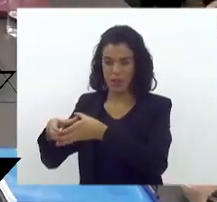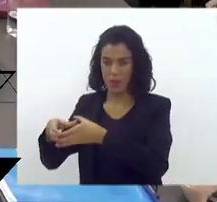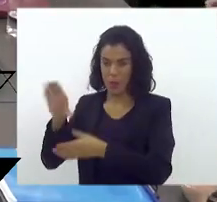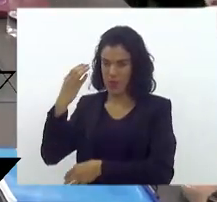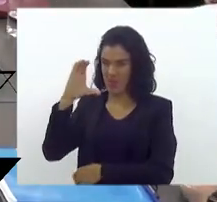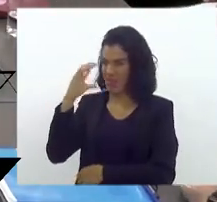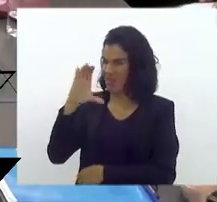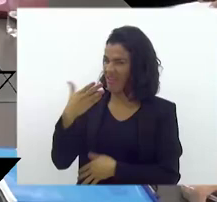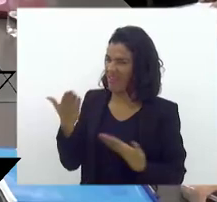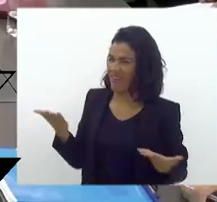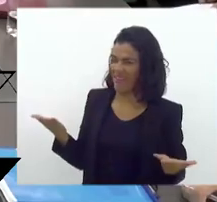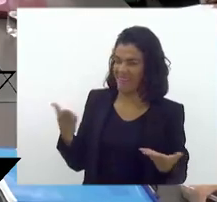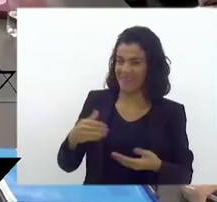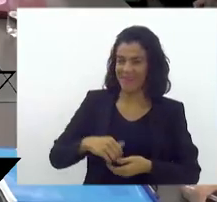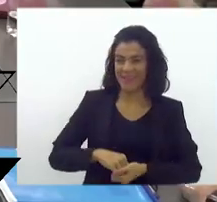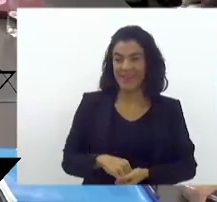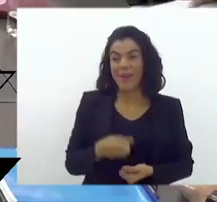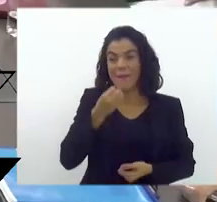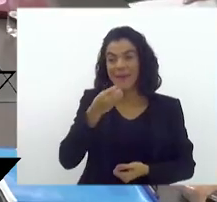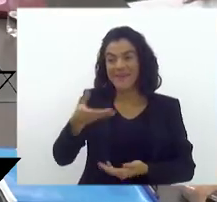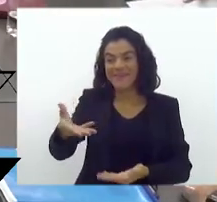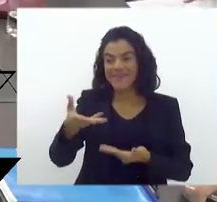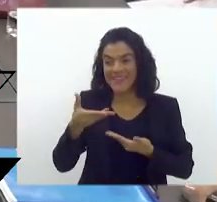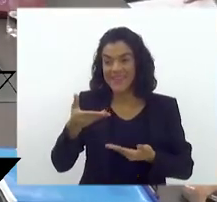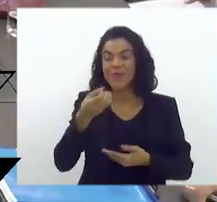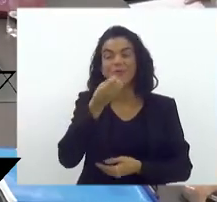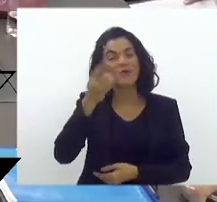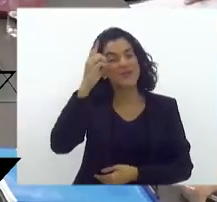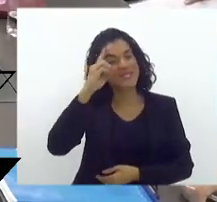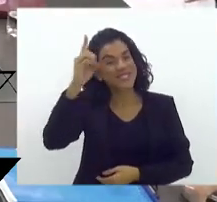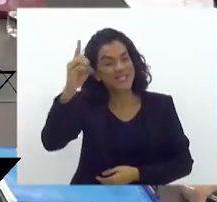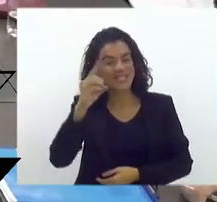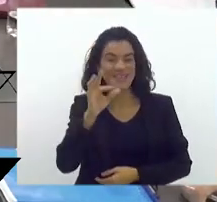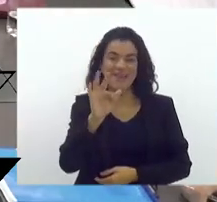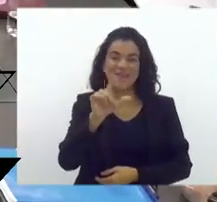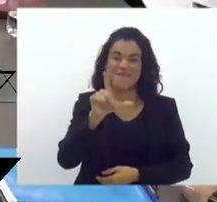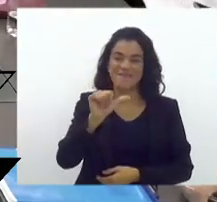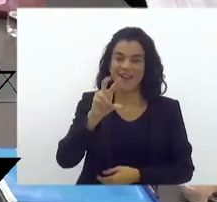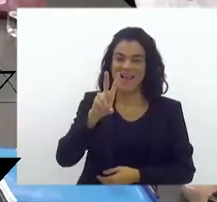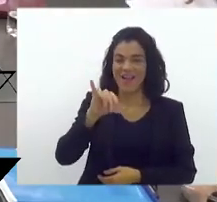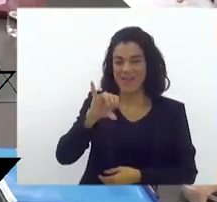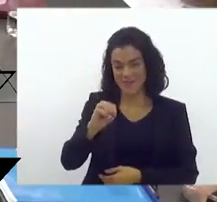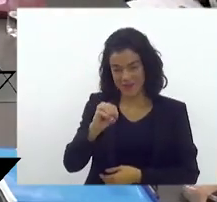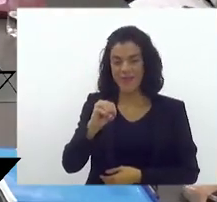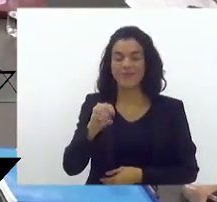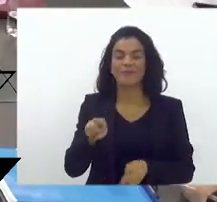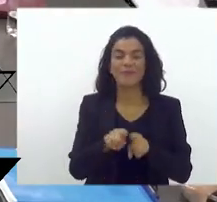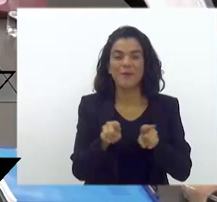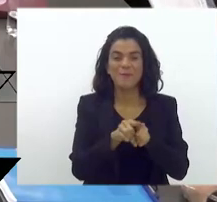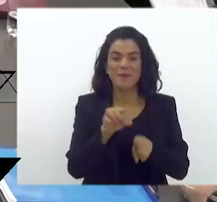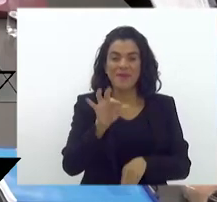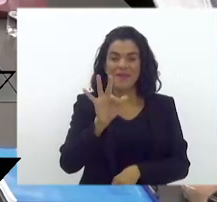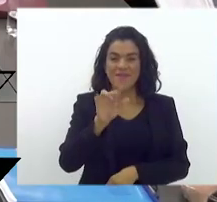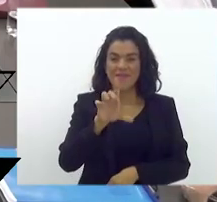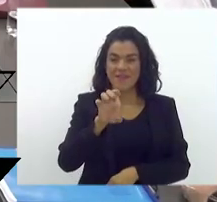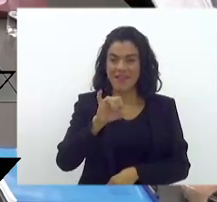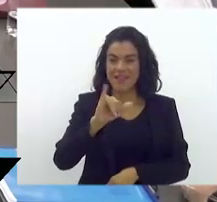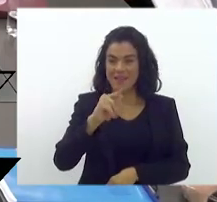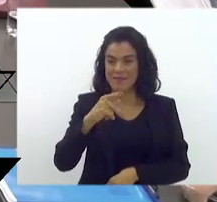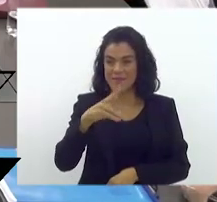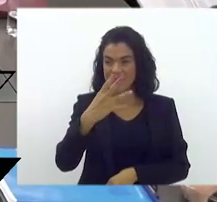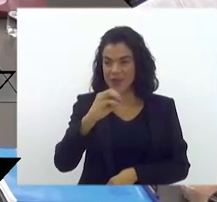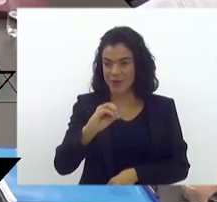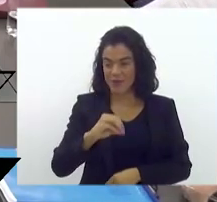Araripóia. Seja bem-vindo, bom dia, deputado Flávio Serafini, deputado Filipinho Raves. Deputado Mink,